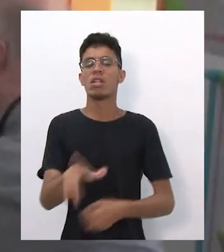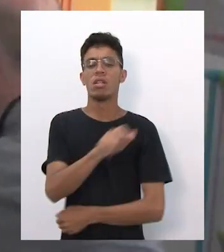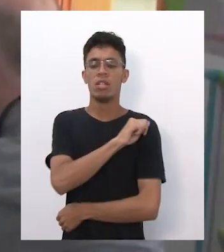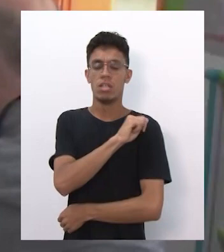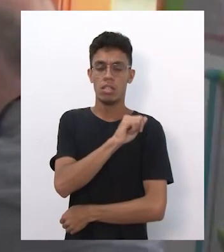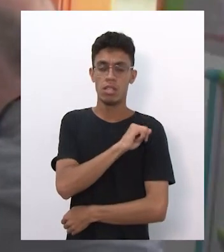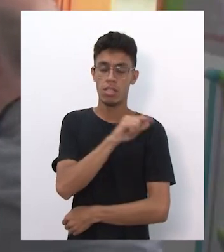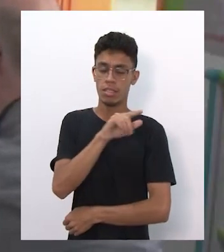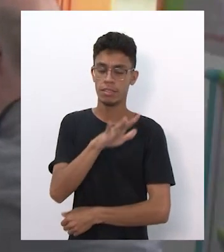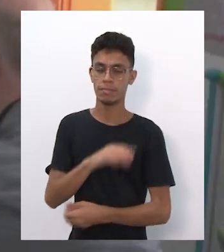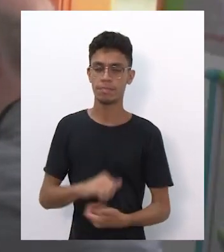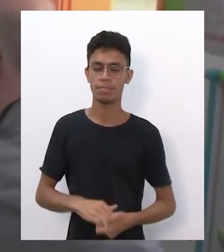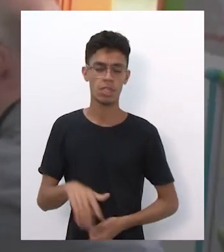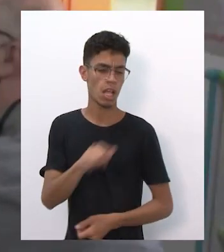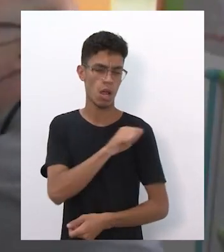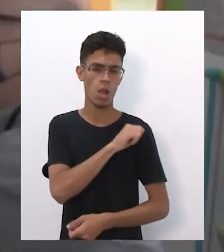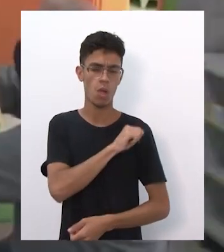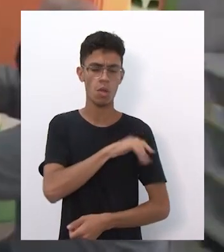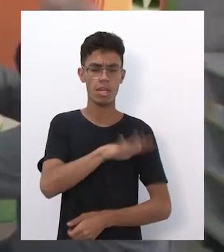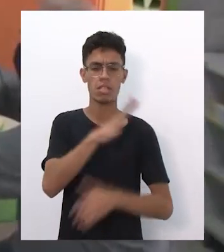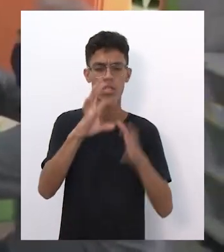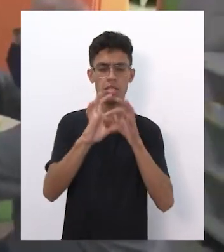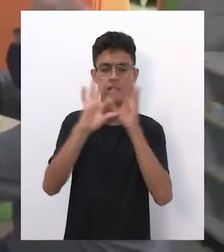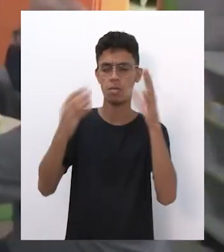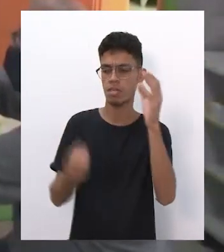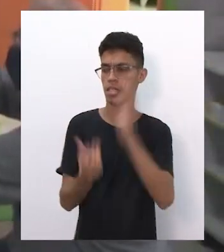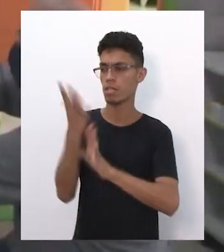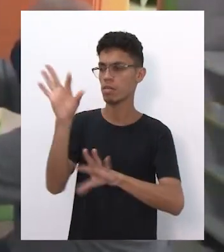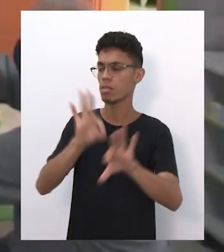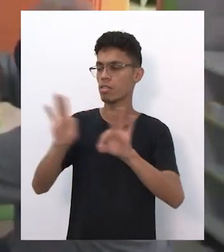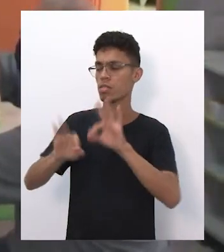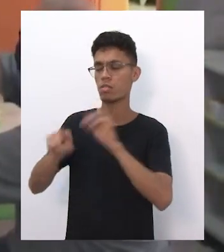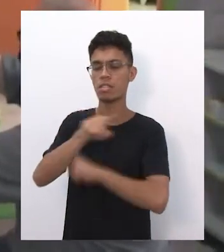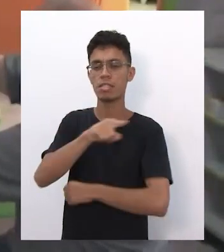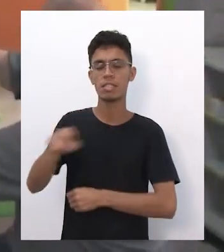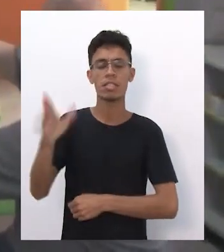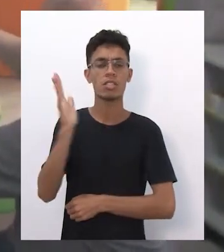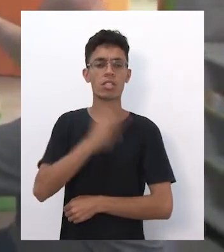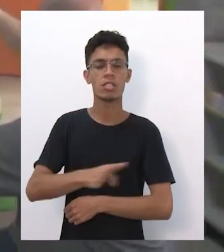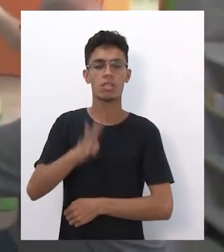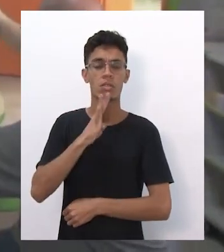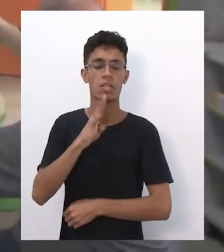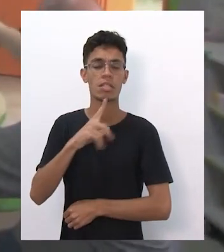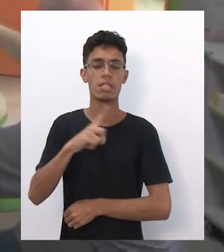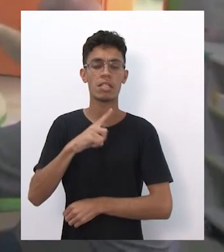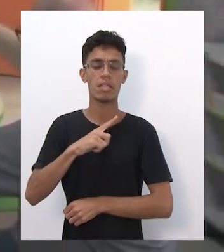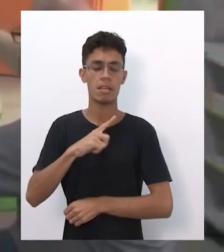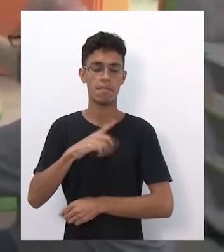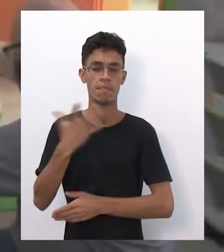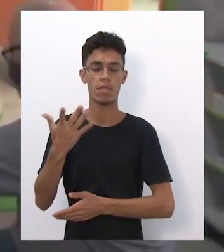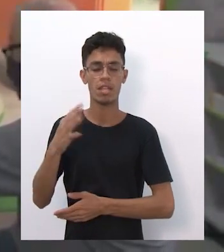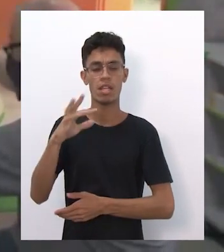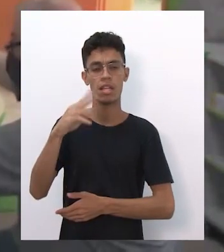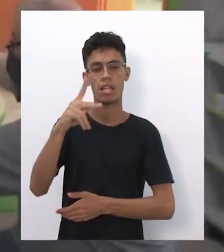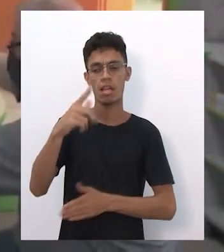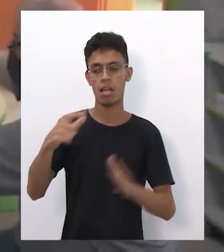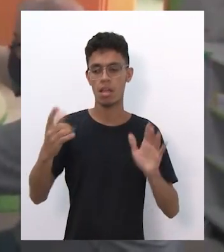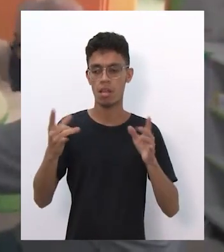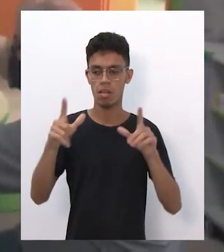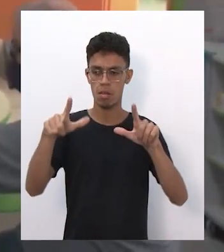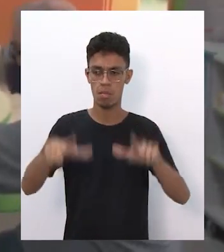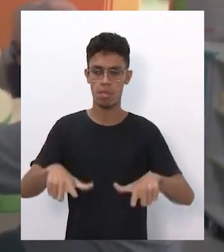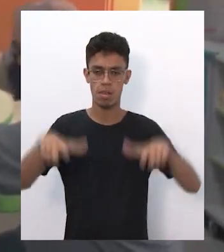Mas deixa eles criarem, deixa eles mexerem. Agora vocês conhecem que existe a placa solar, que dá para, né,